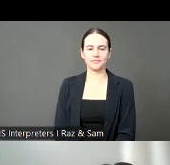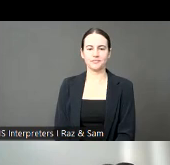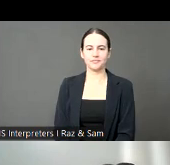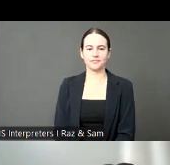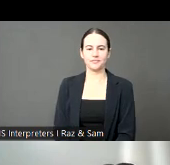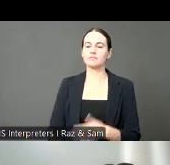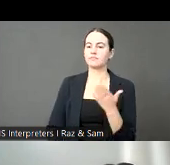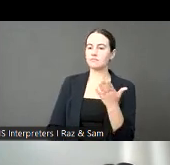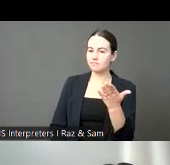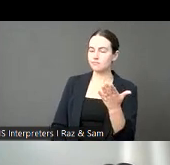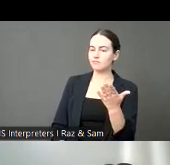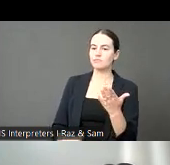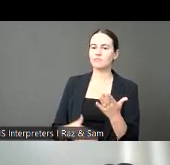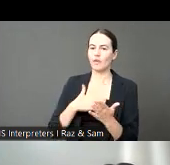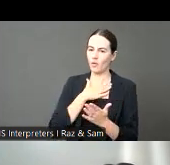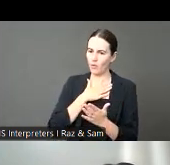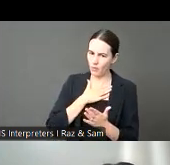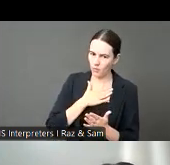determinadas.